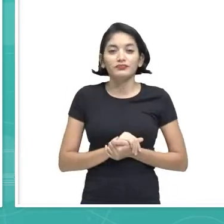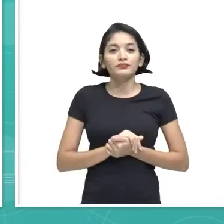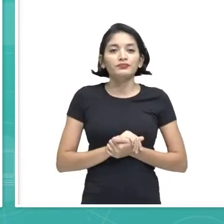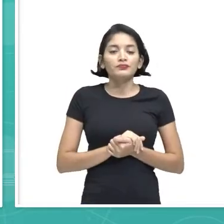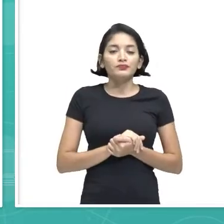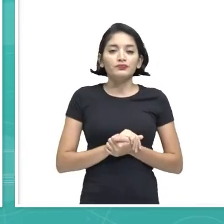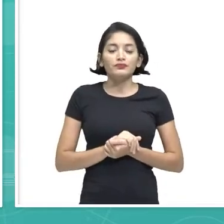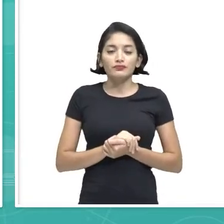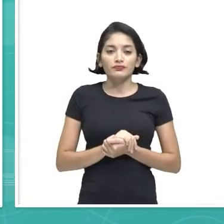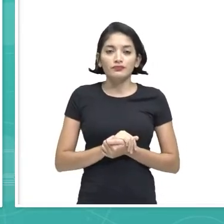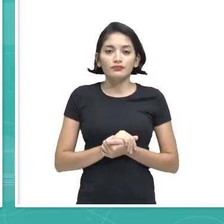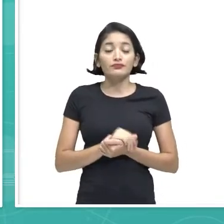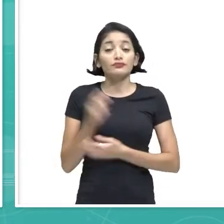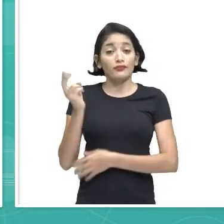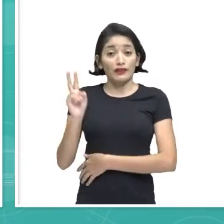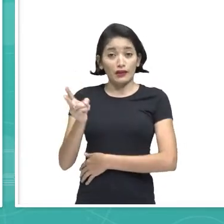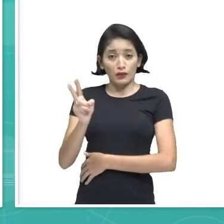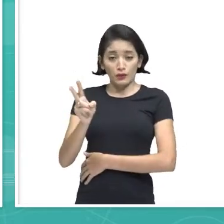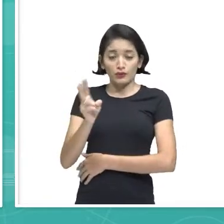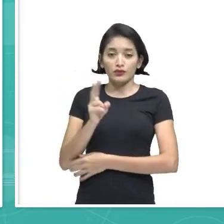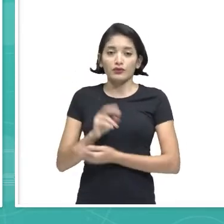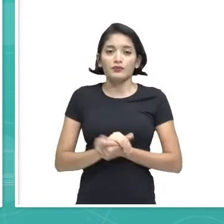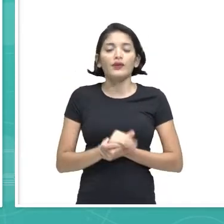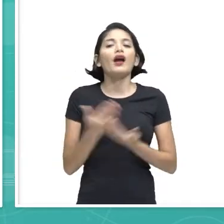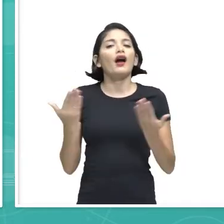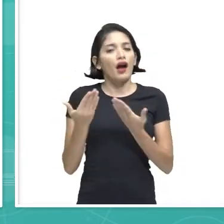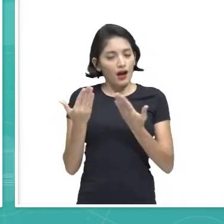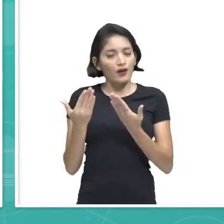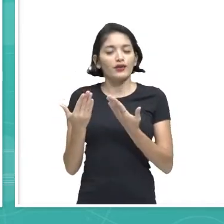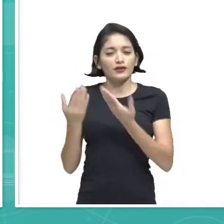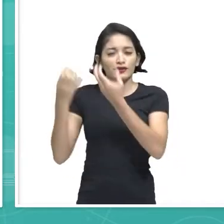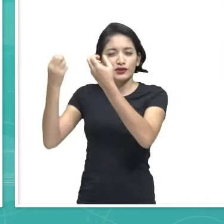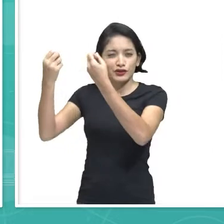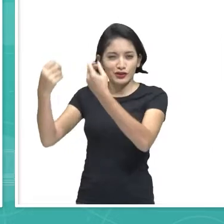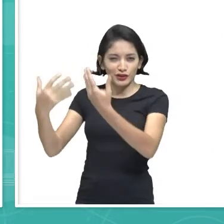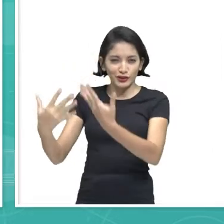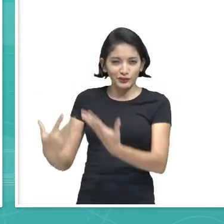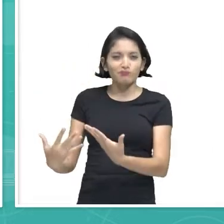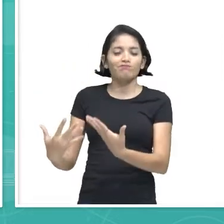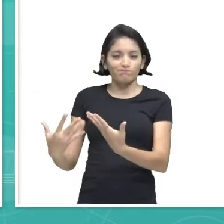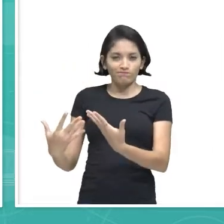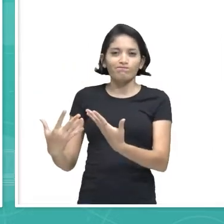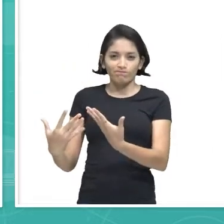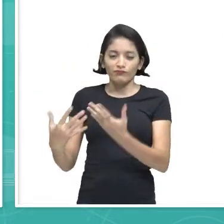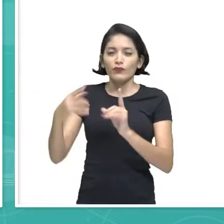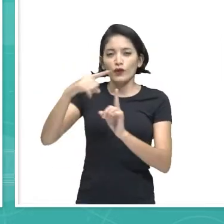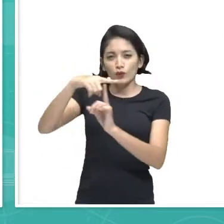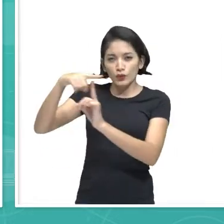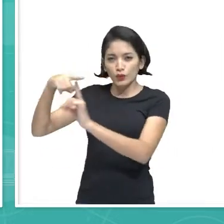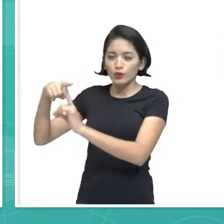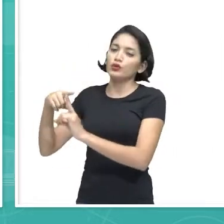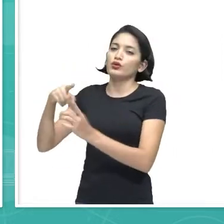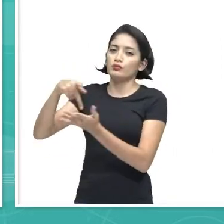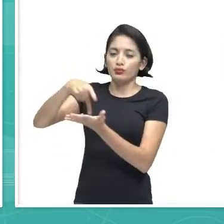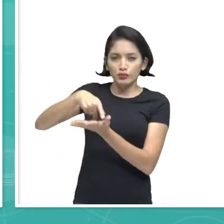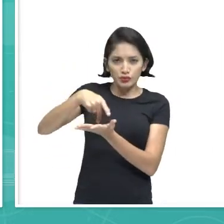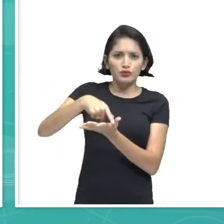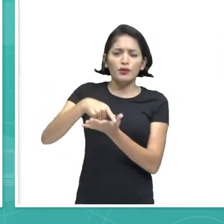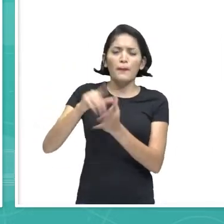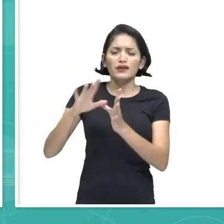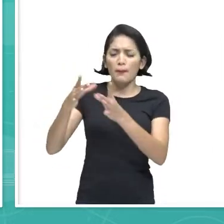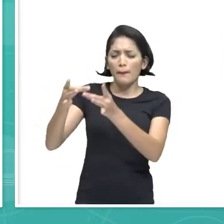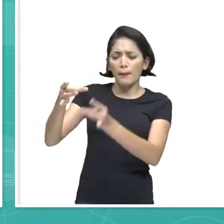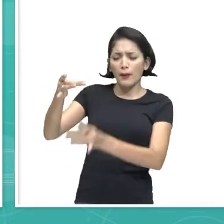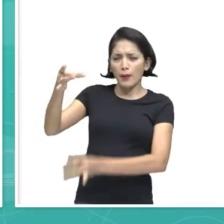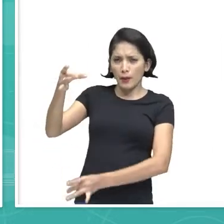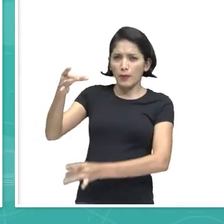Bom, prosseguindo, agora sim nós vamos falar sobre os tipos de ginástica de uma forma mais